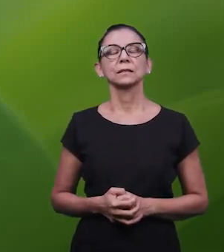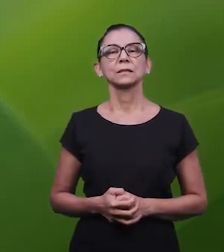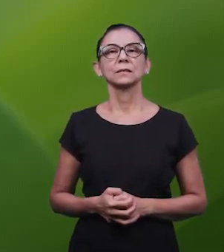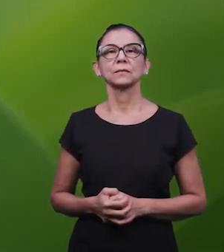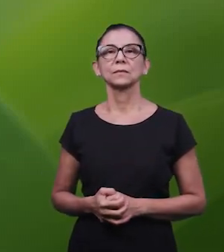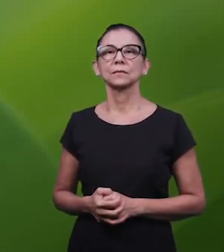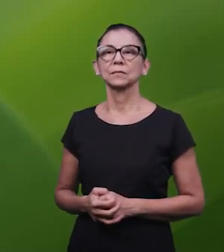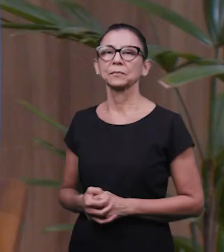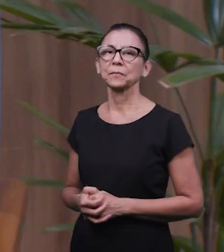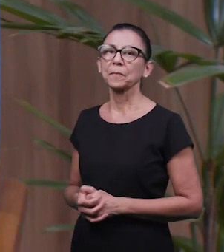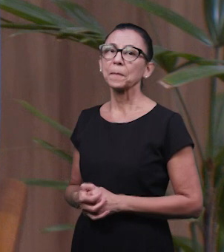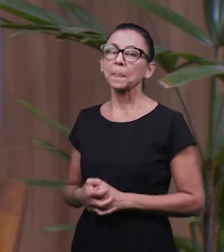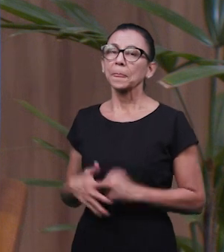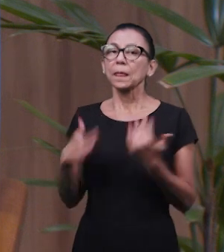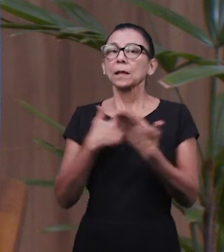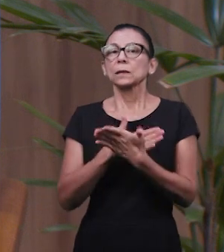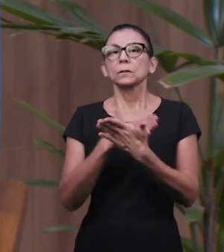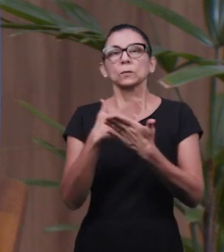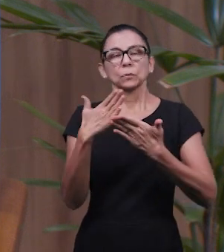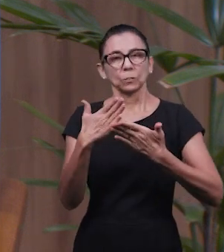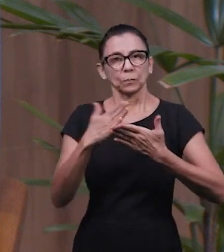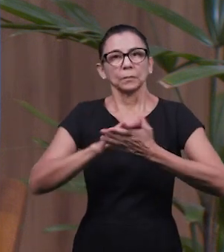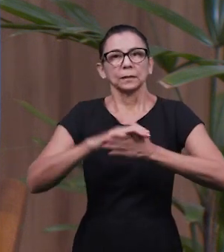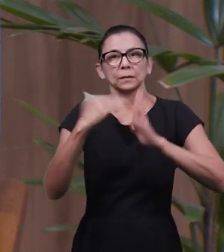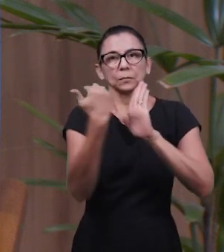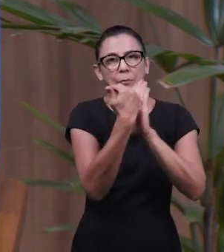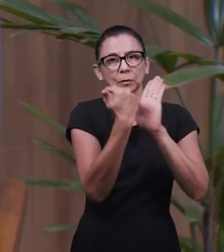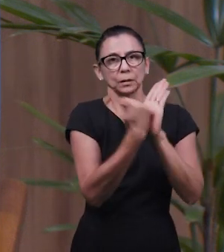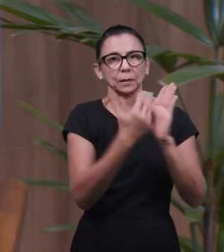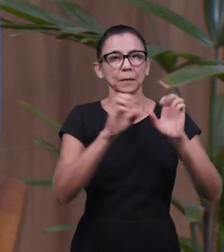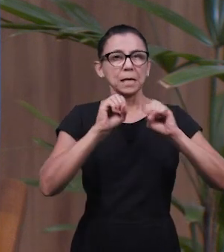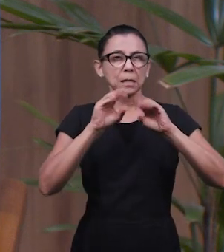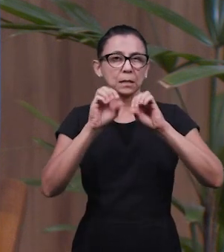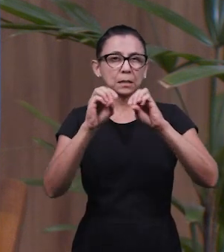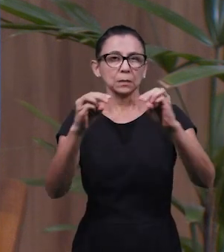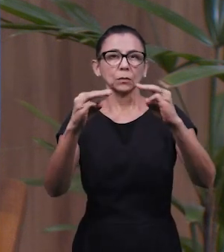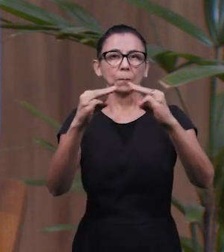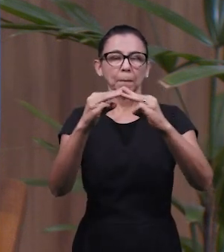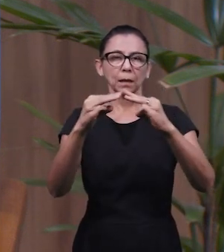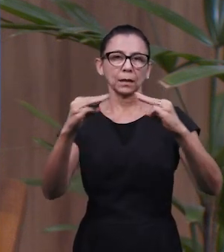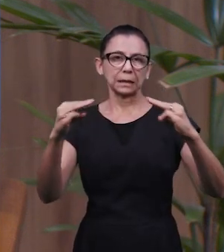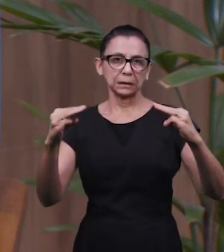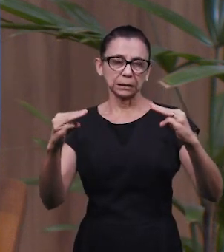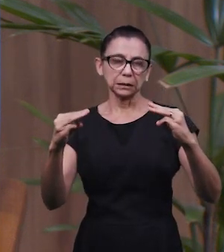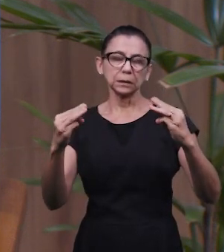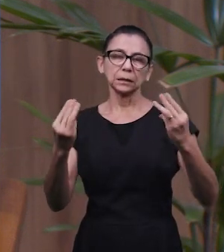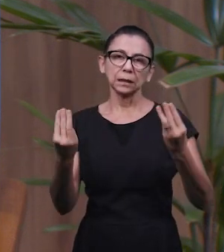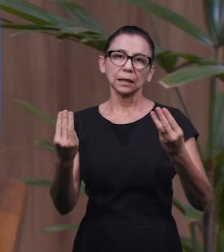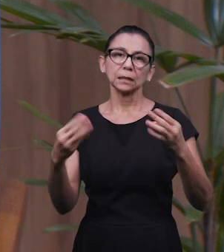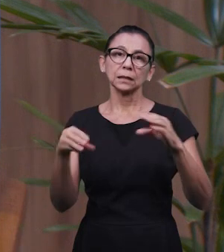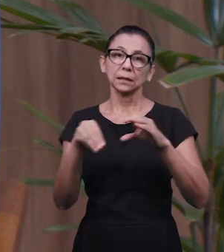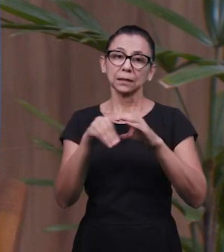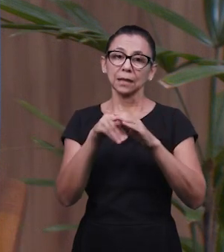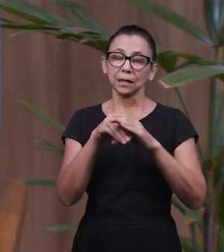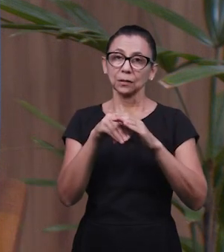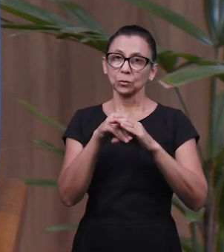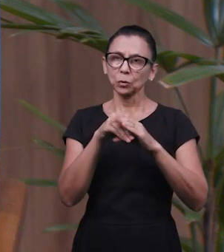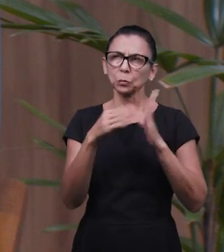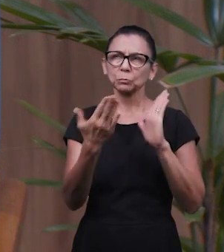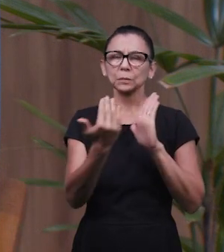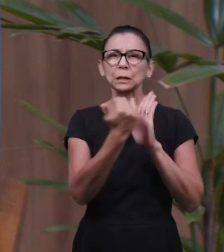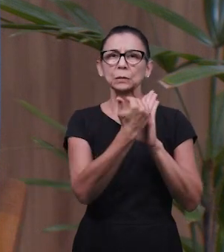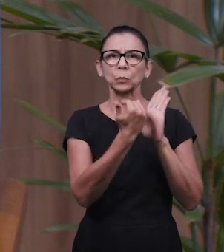vai falar sobre os 3 principais valentes de Davi. Assista agora ao quadro Lições do Manaim.